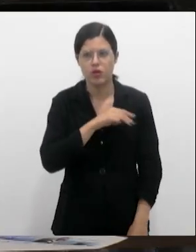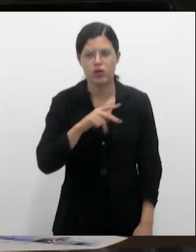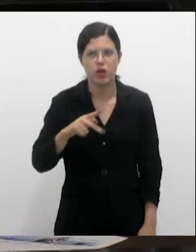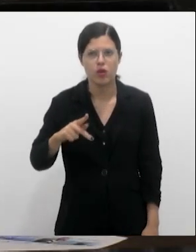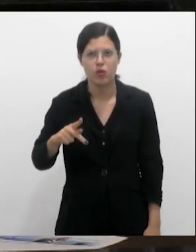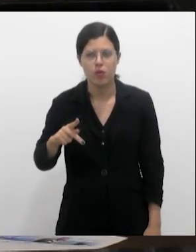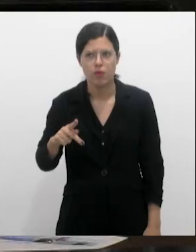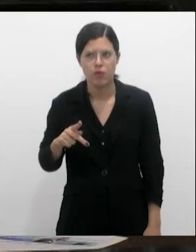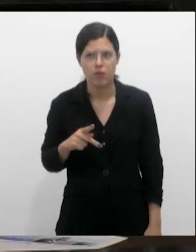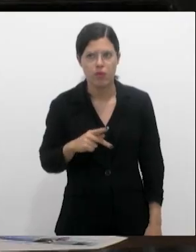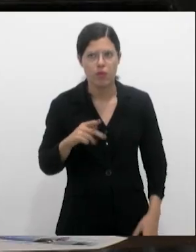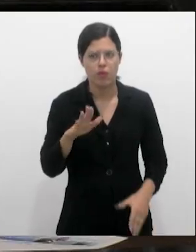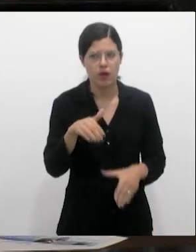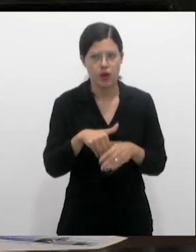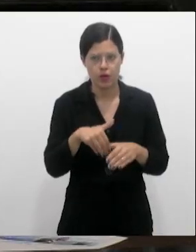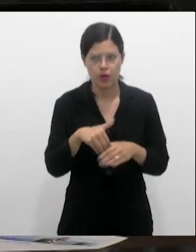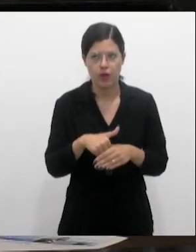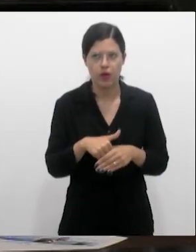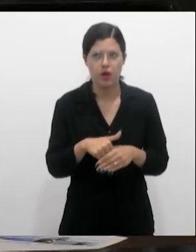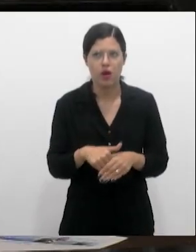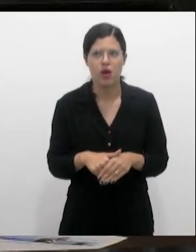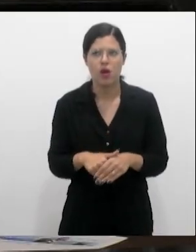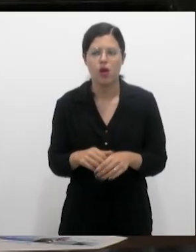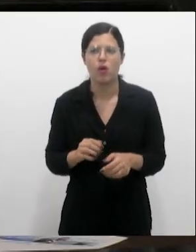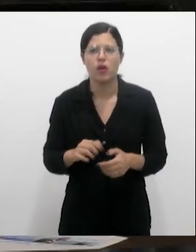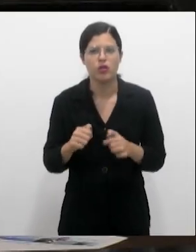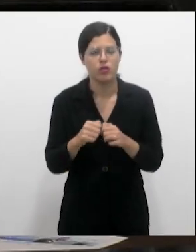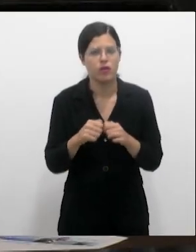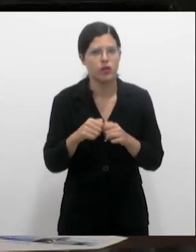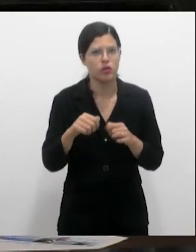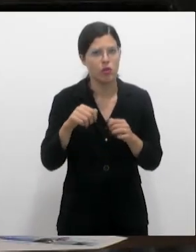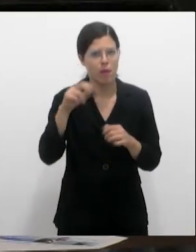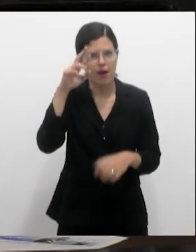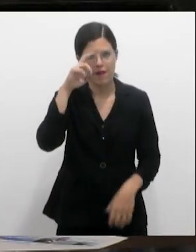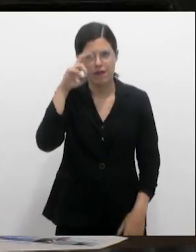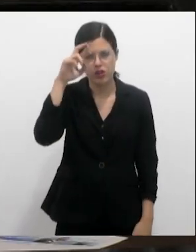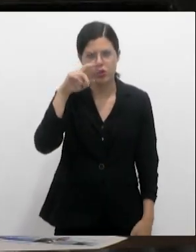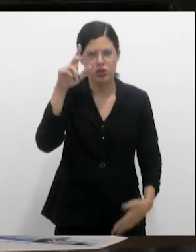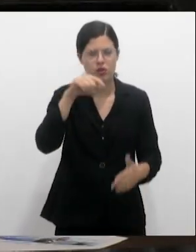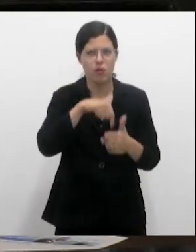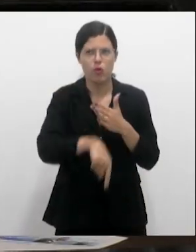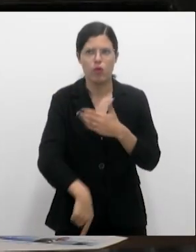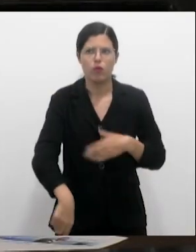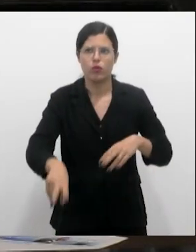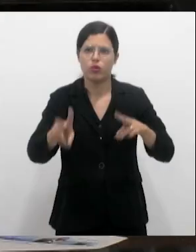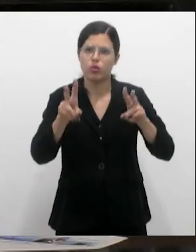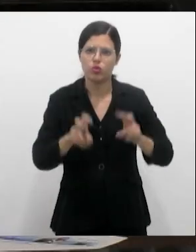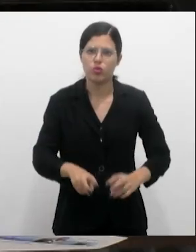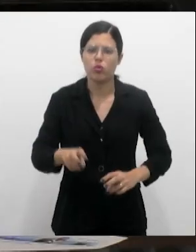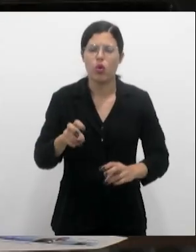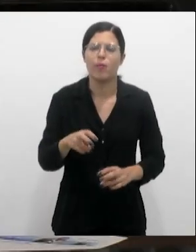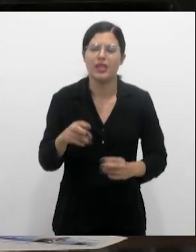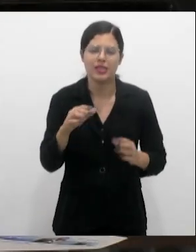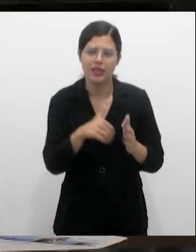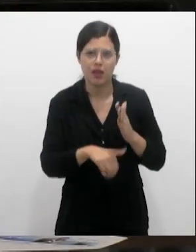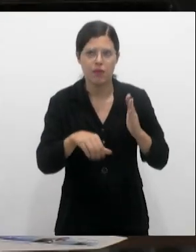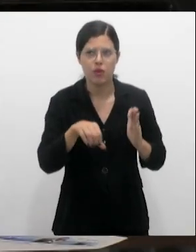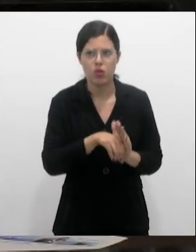Eleitoral, para que a gente faça uma investigação profunda sobre esse cambalacheiro,